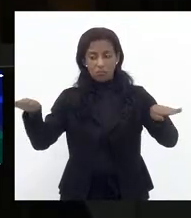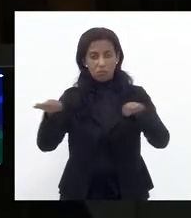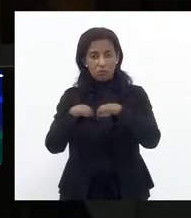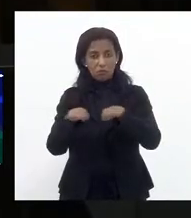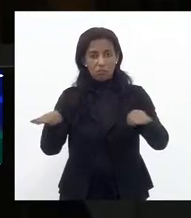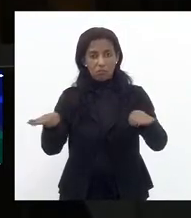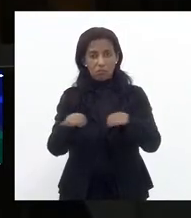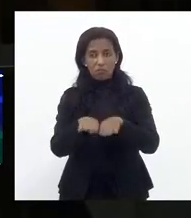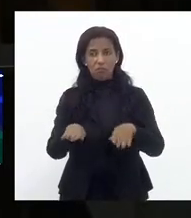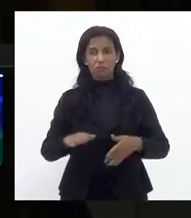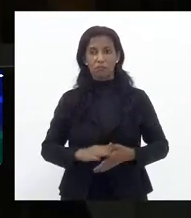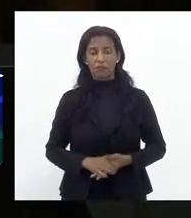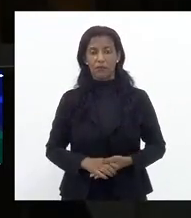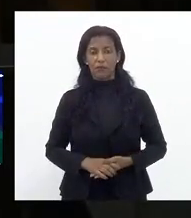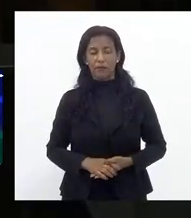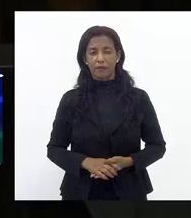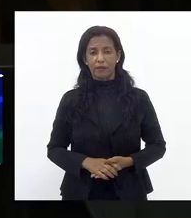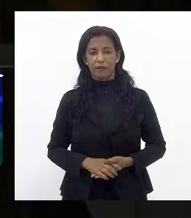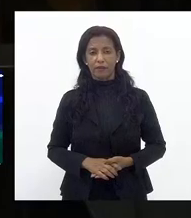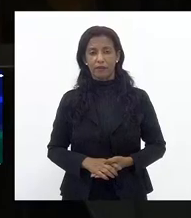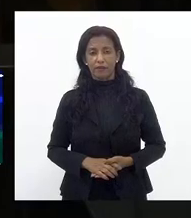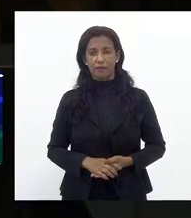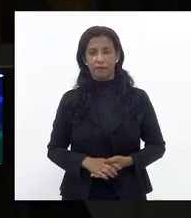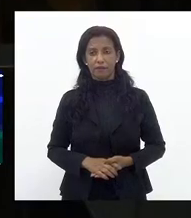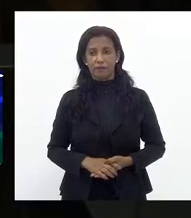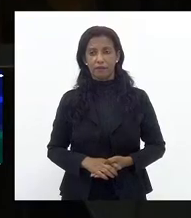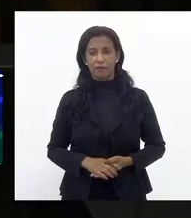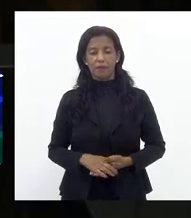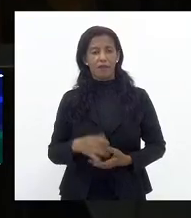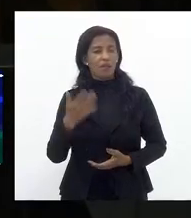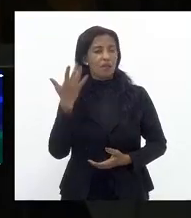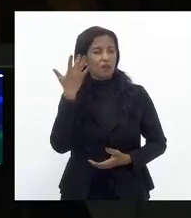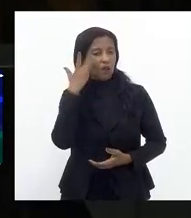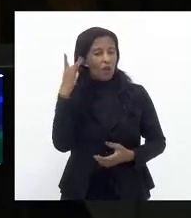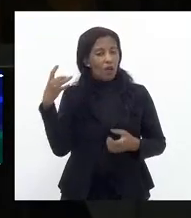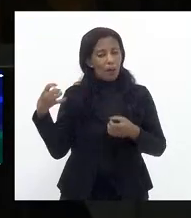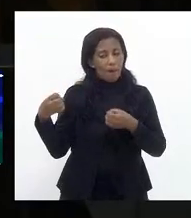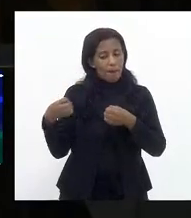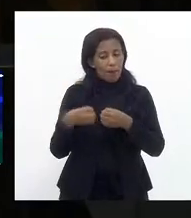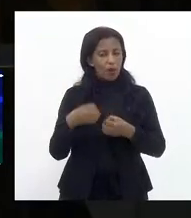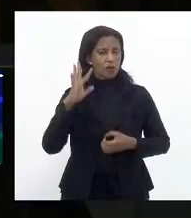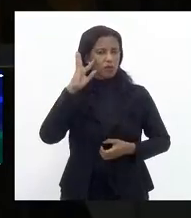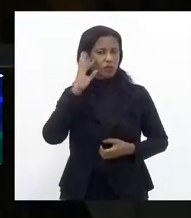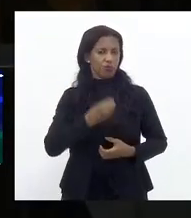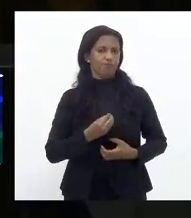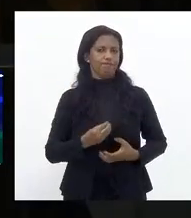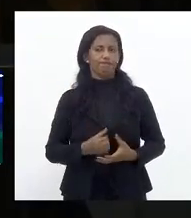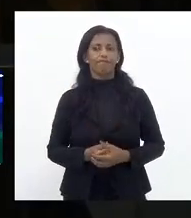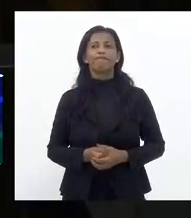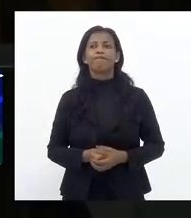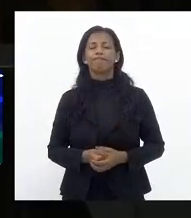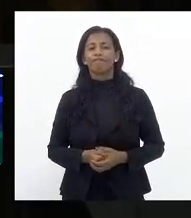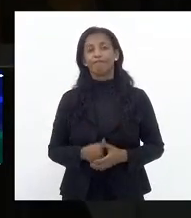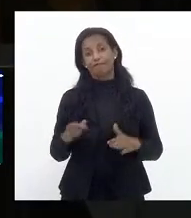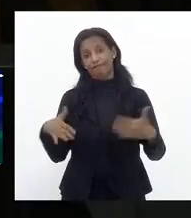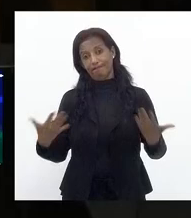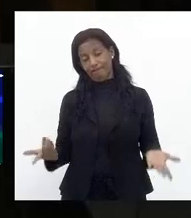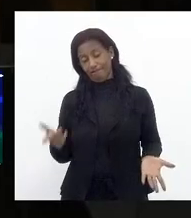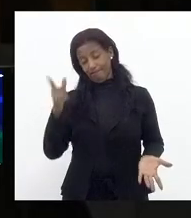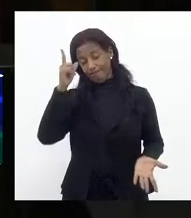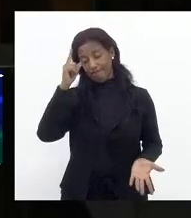17%. Então, eu queria que a gente está muito próximo de solução, mas,